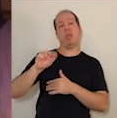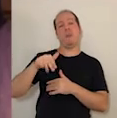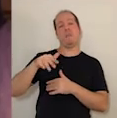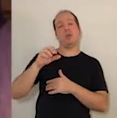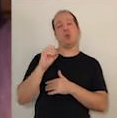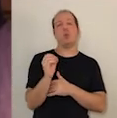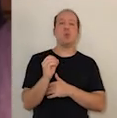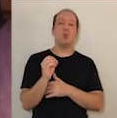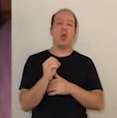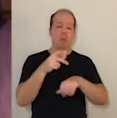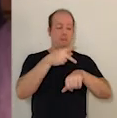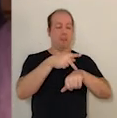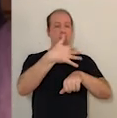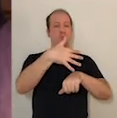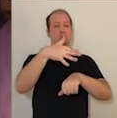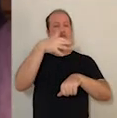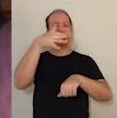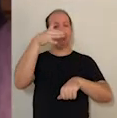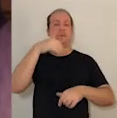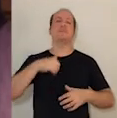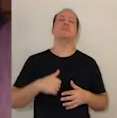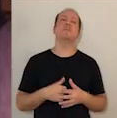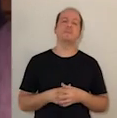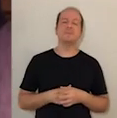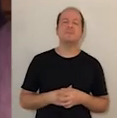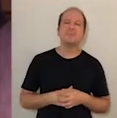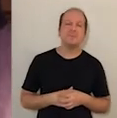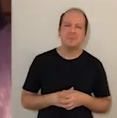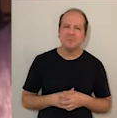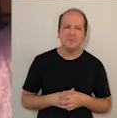ébano com incrustações de pedras preciosas.